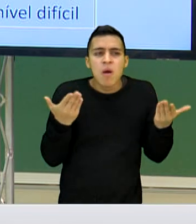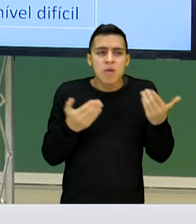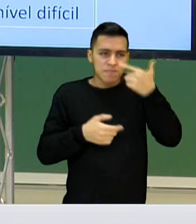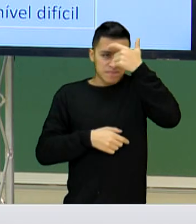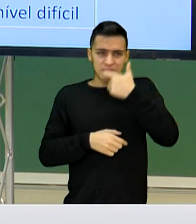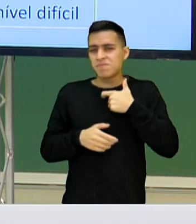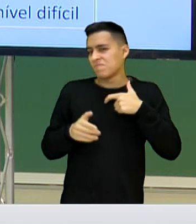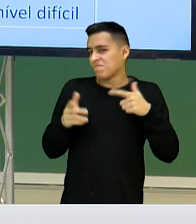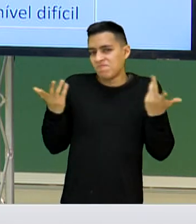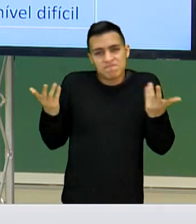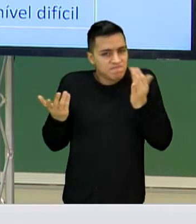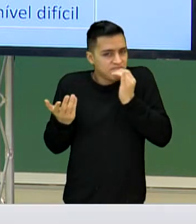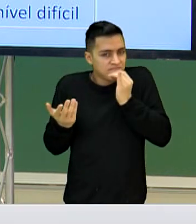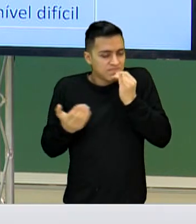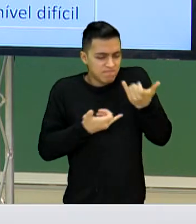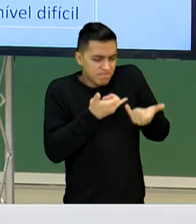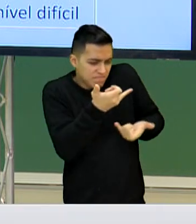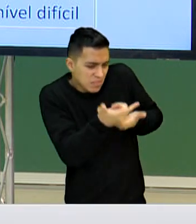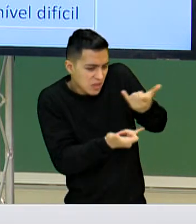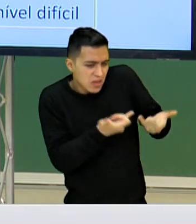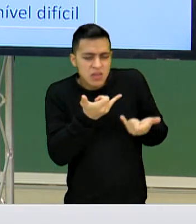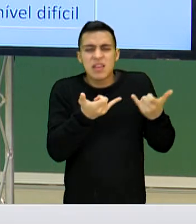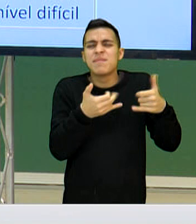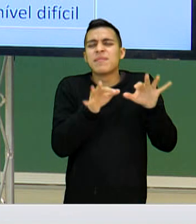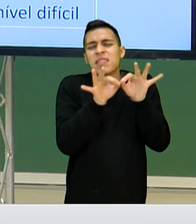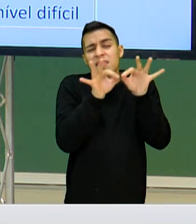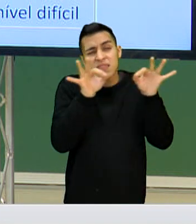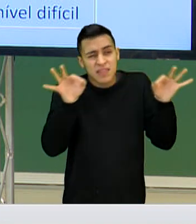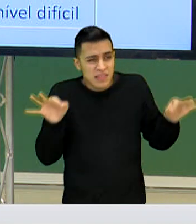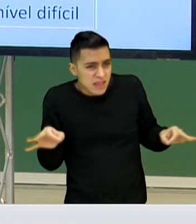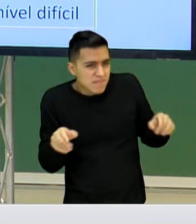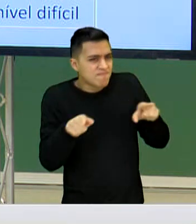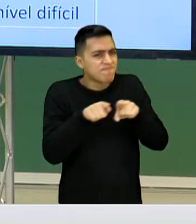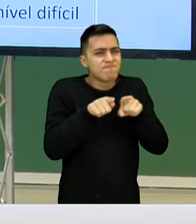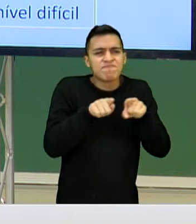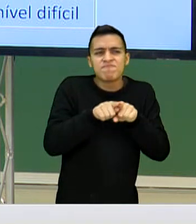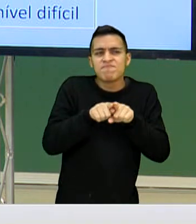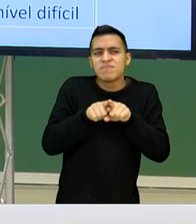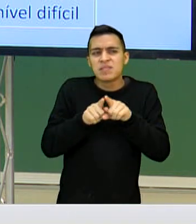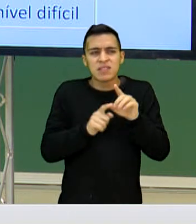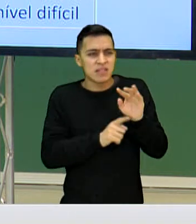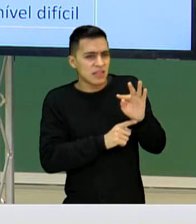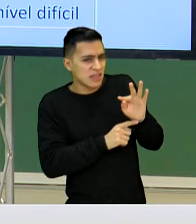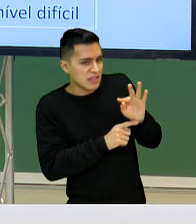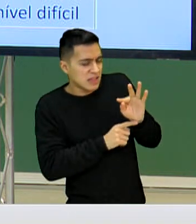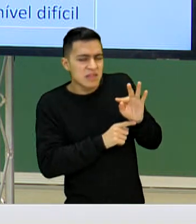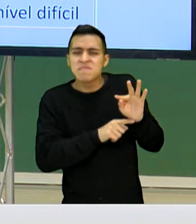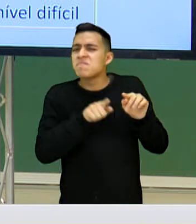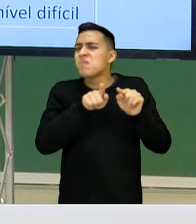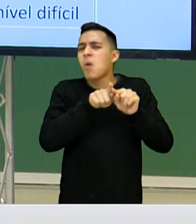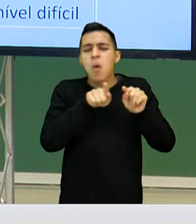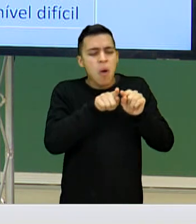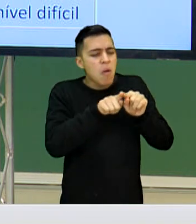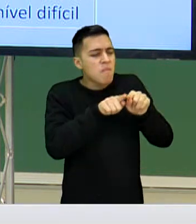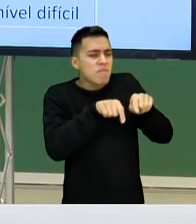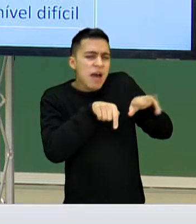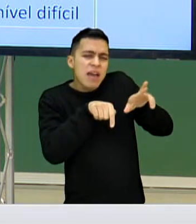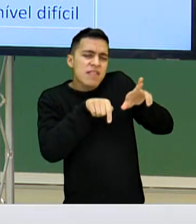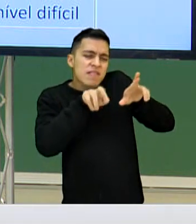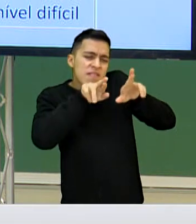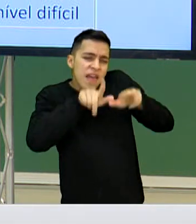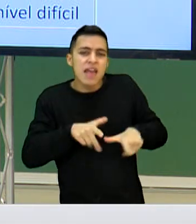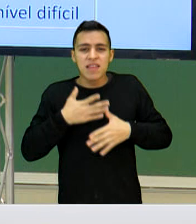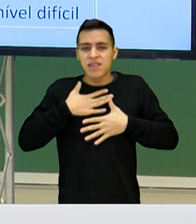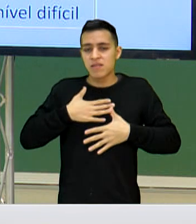Maísa é. Então eu jogo joguinhos mais simples, né? Mais assim para dar aquela relaxar um pouquinho, não fico